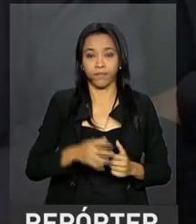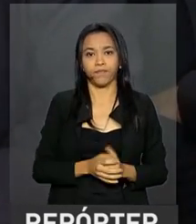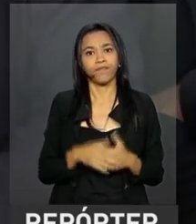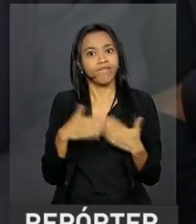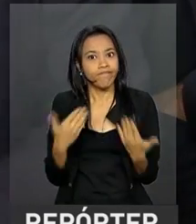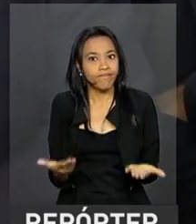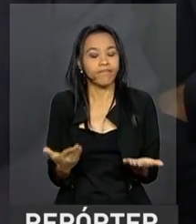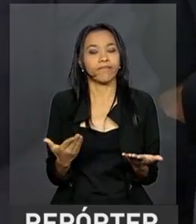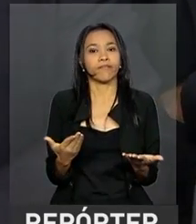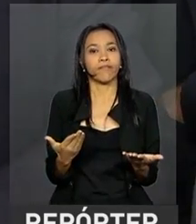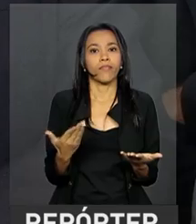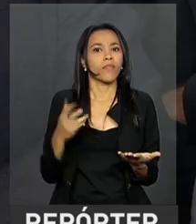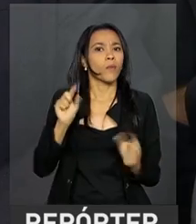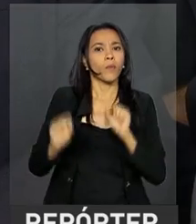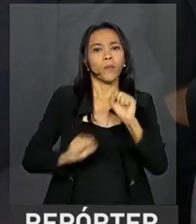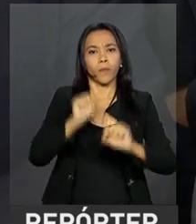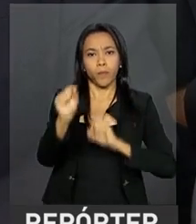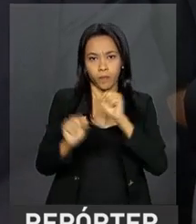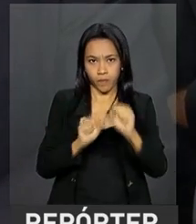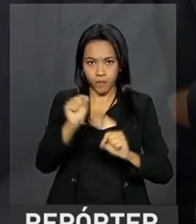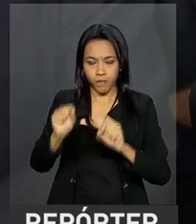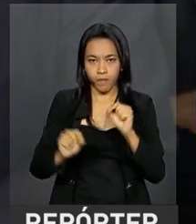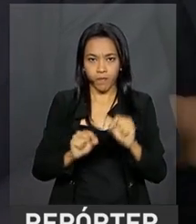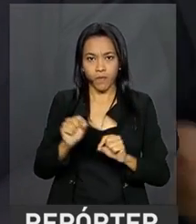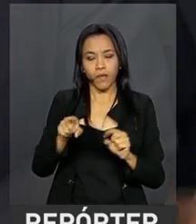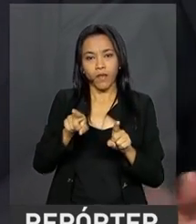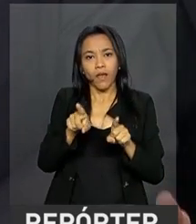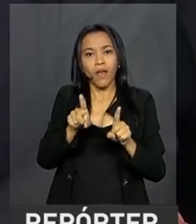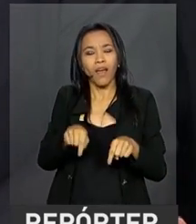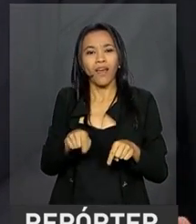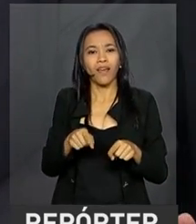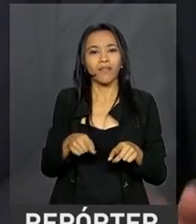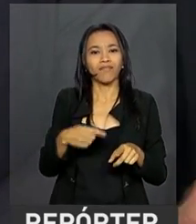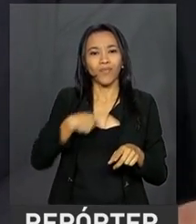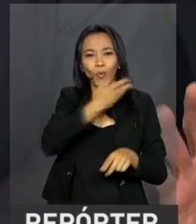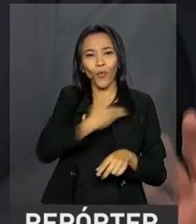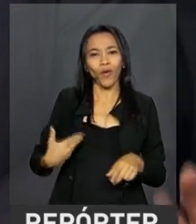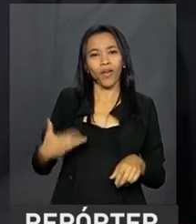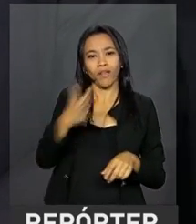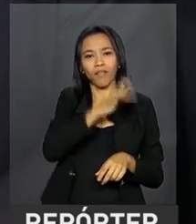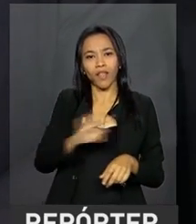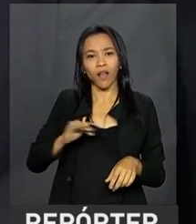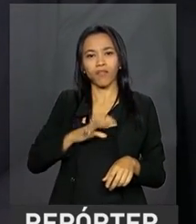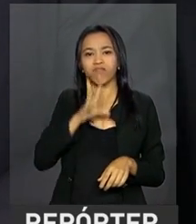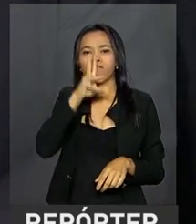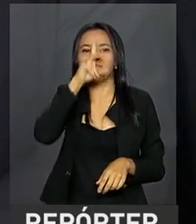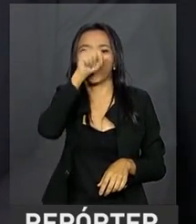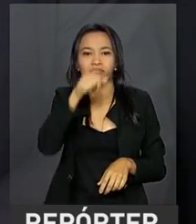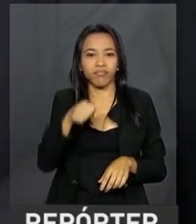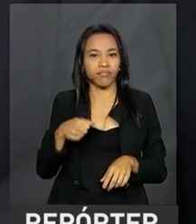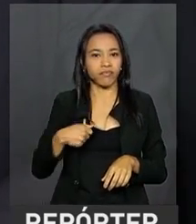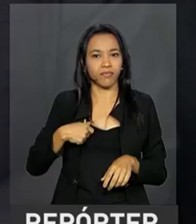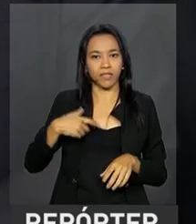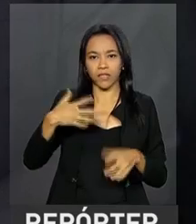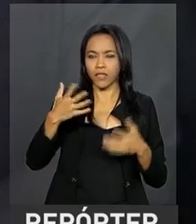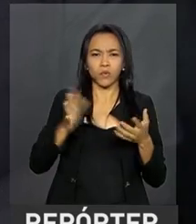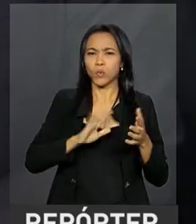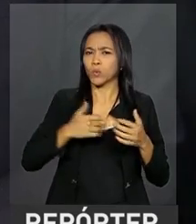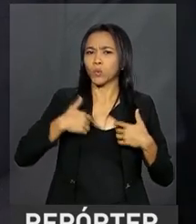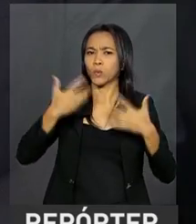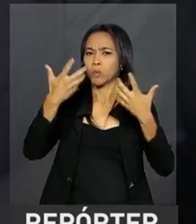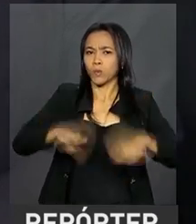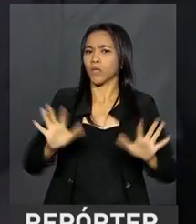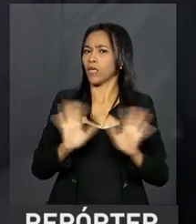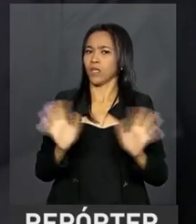e seria digamos assim uma relativa invasão de competência que nós não queremos neste momento